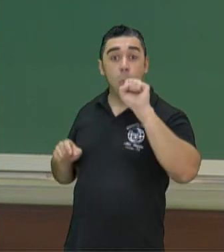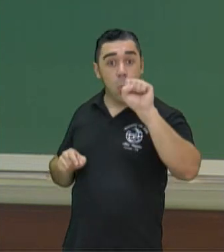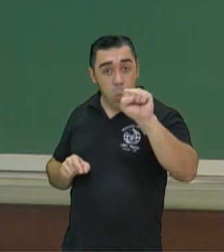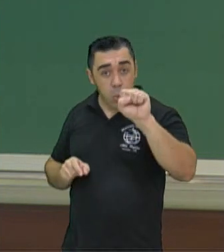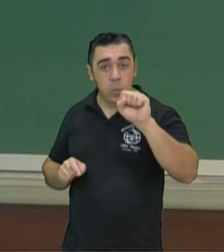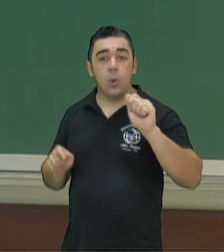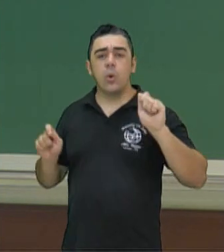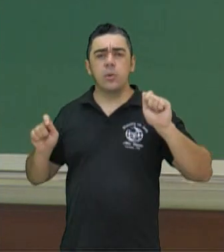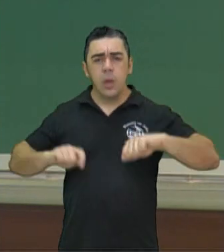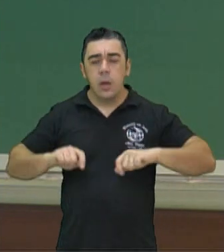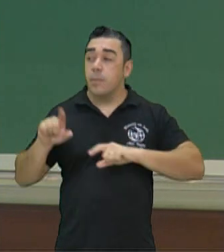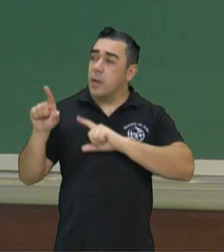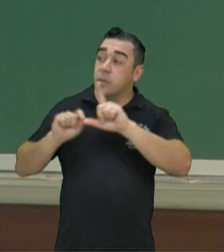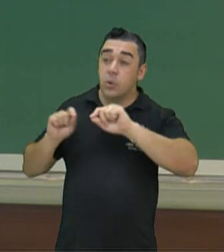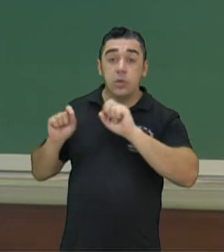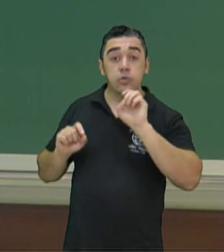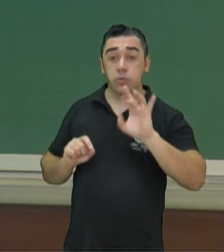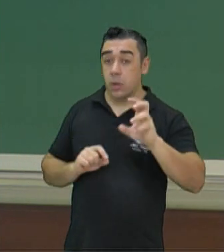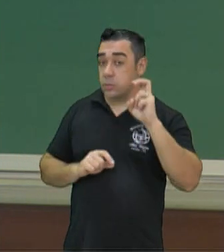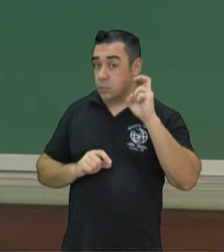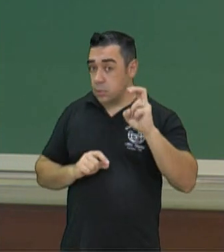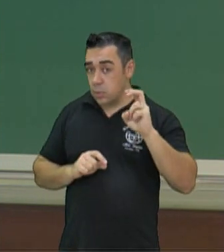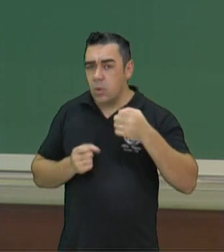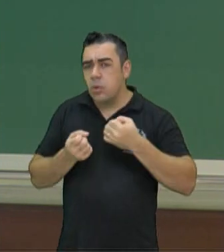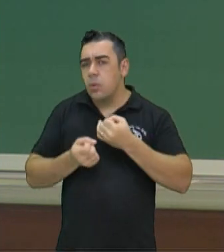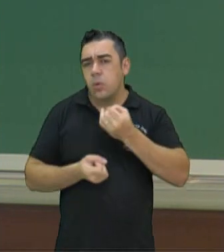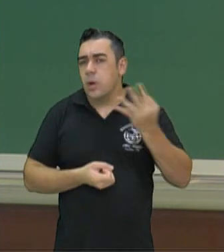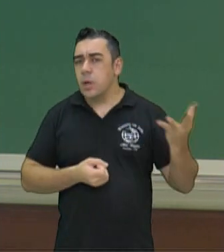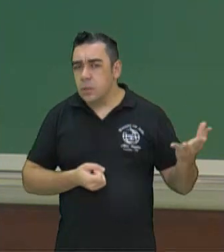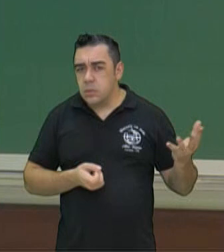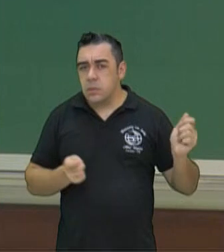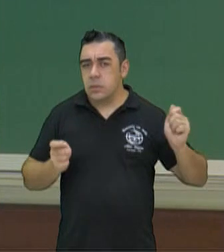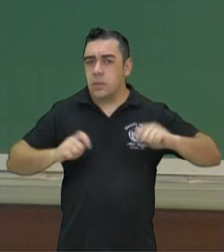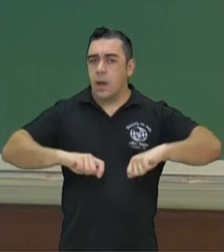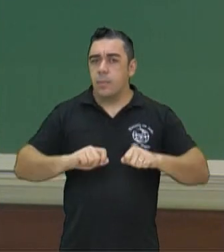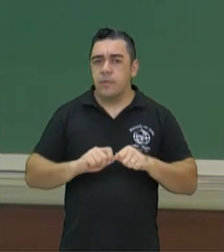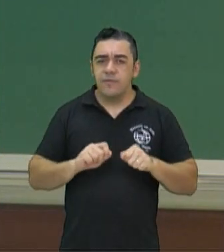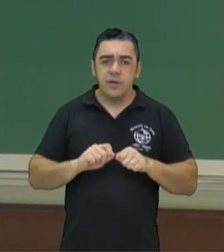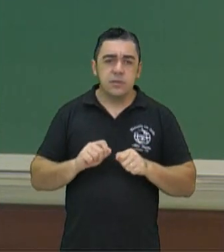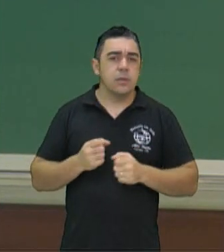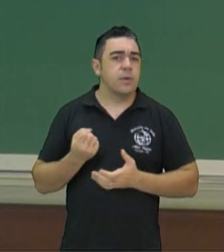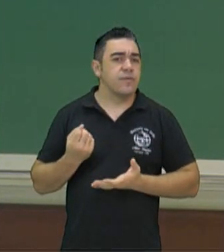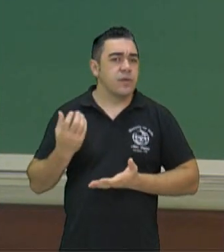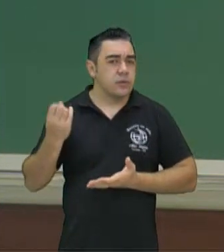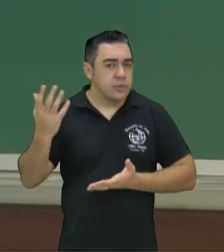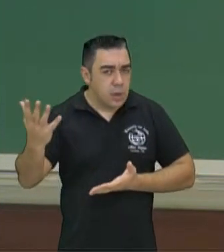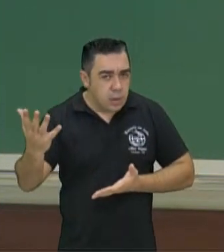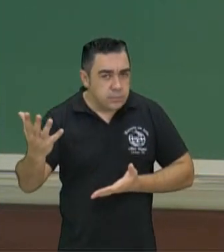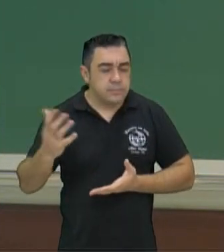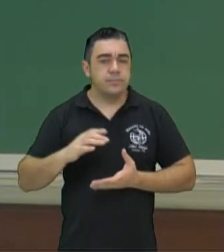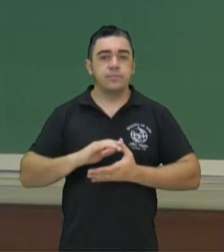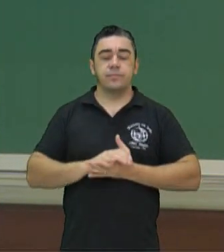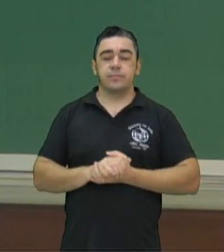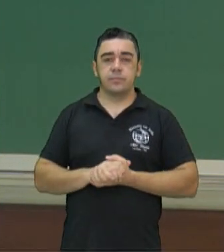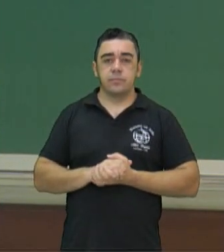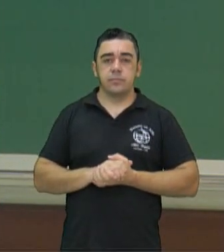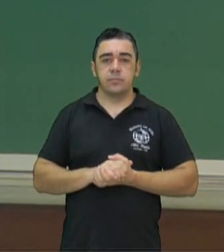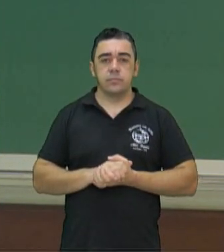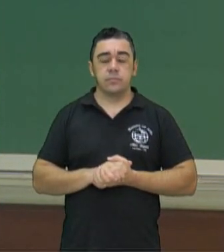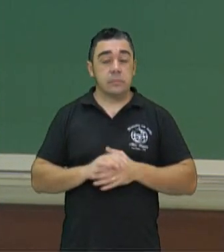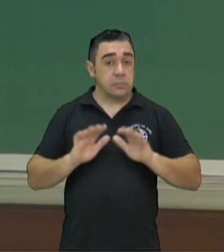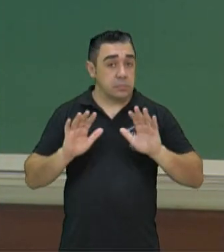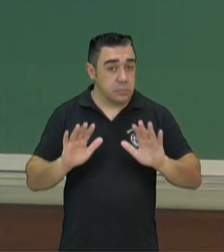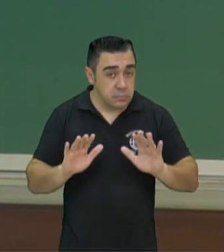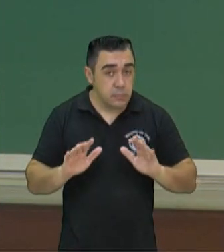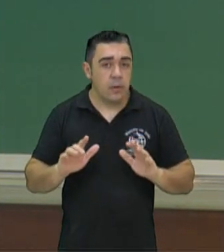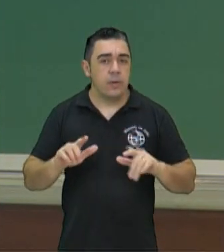maneiras diferentes, Júlia poderá escolher 5 pares de sapatos para a sua viagem.